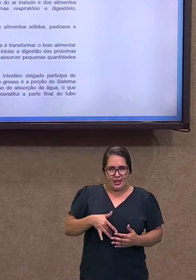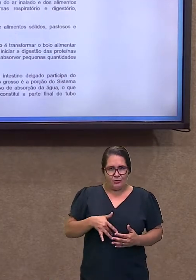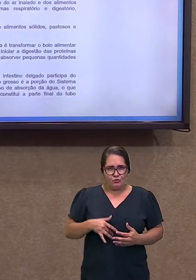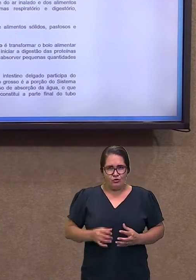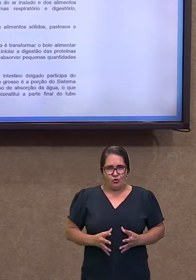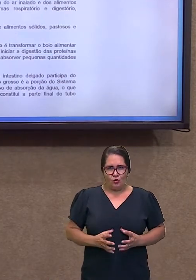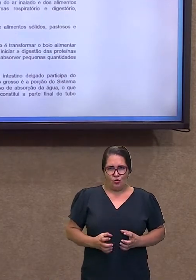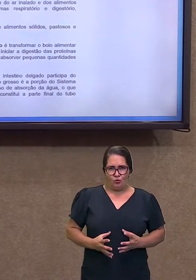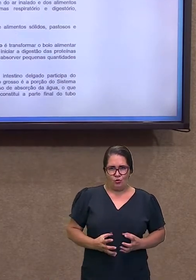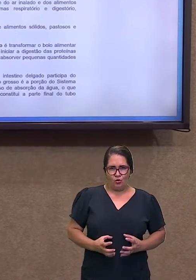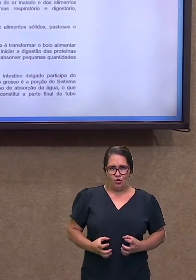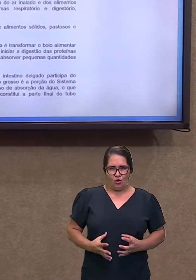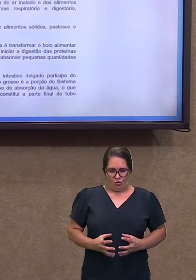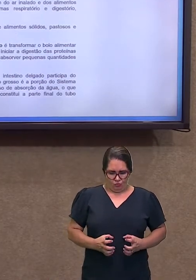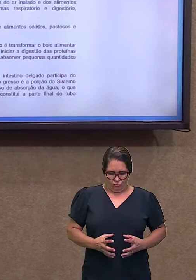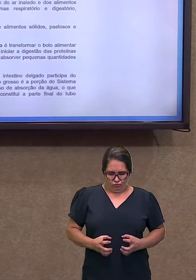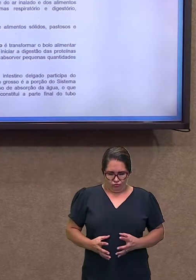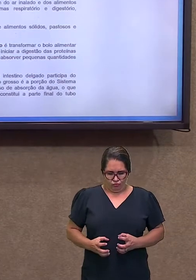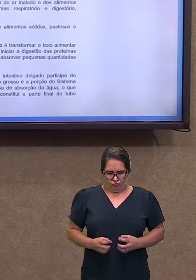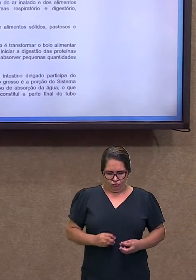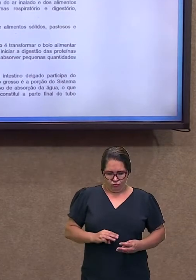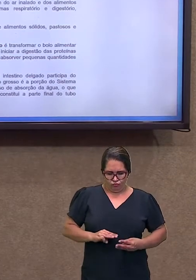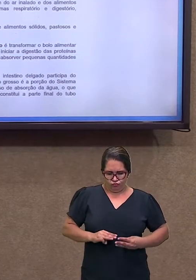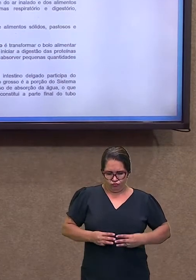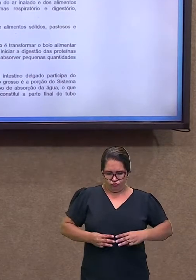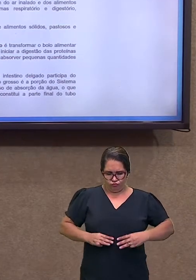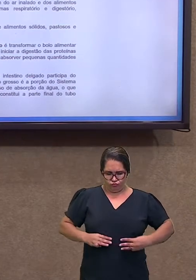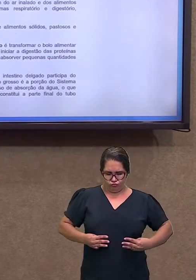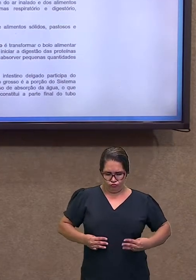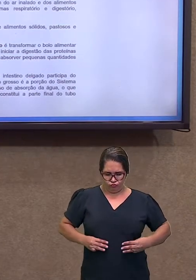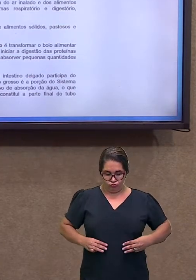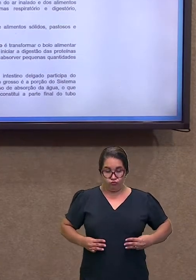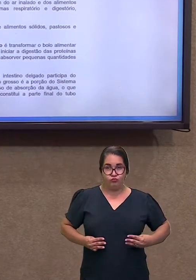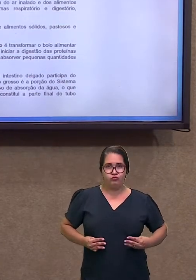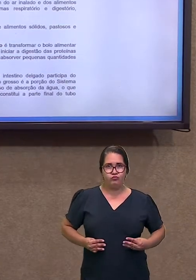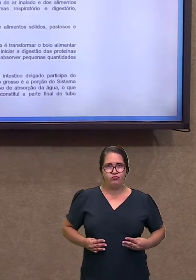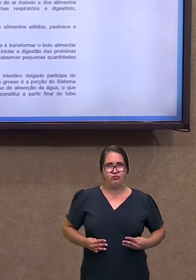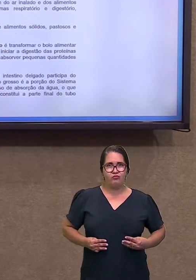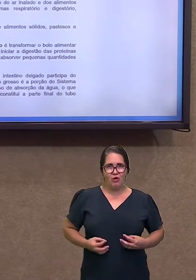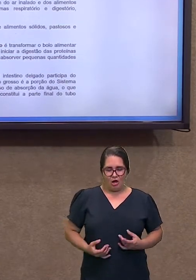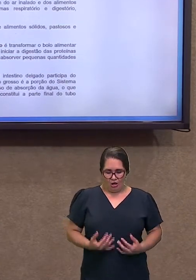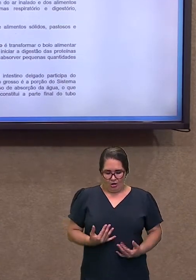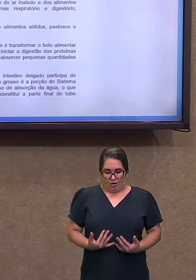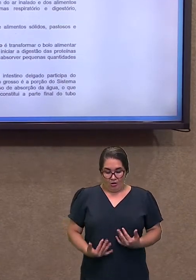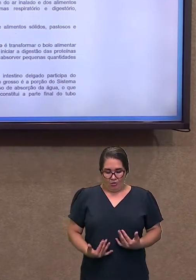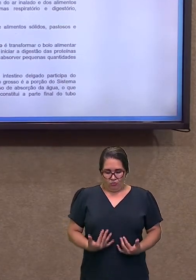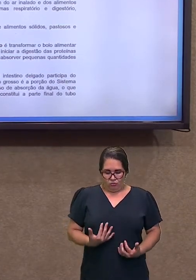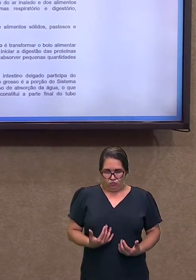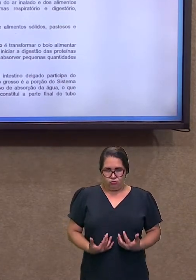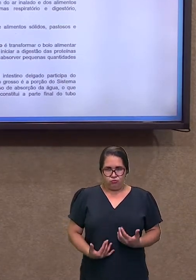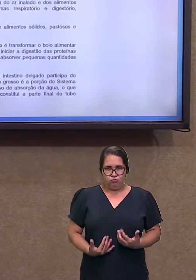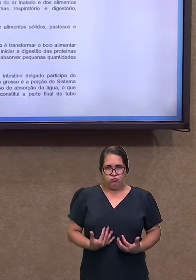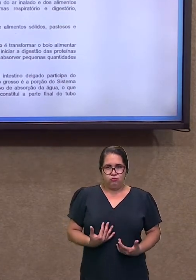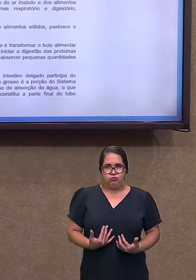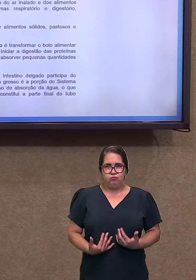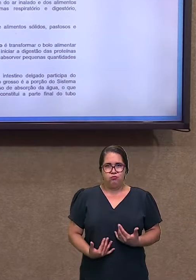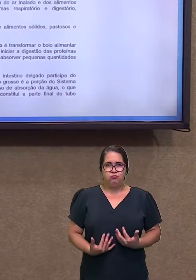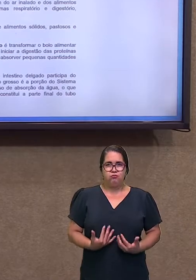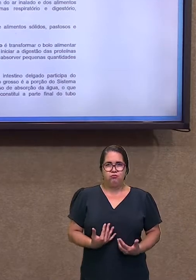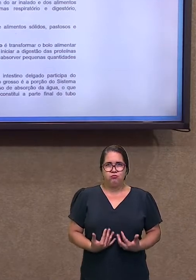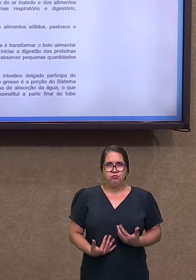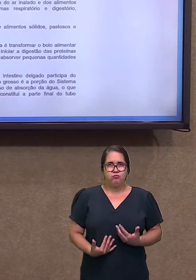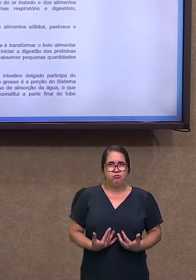já está preparado para receber esse bolo alimentar. E aí ele começa a agir, o nosso